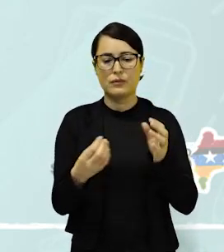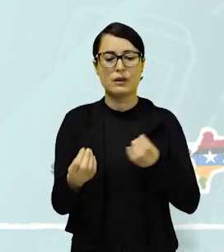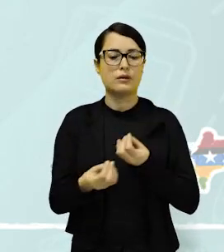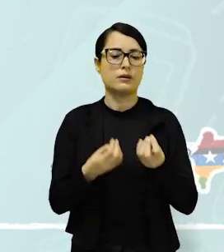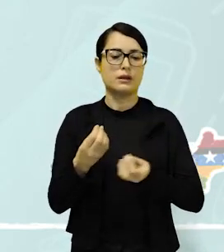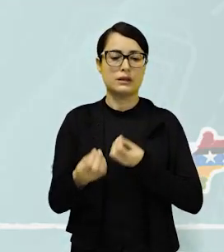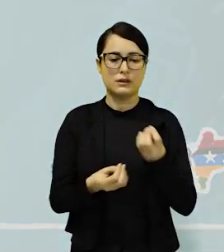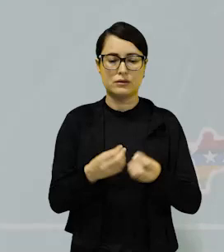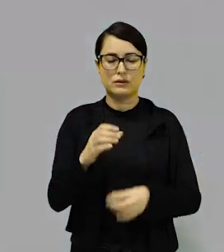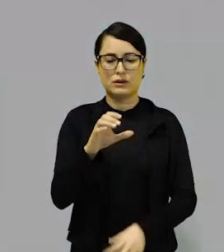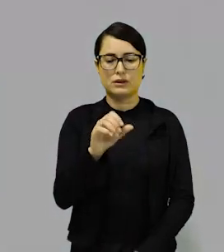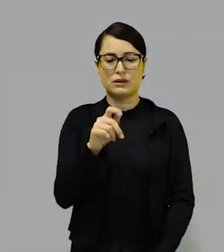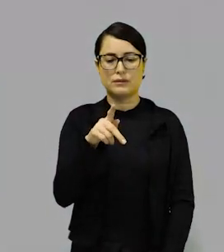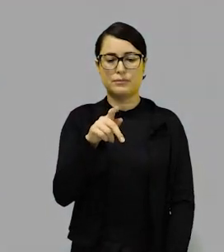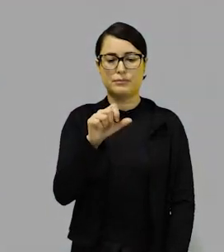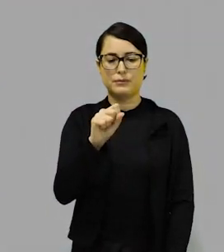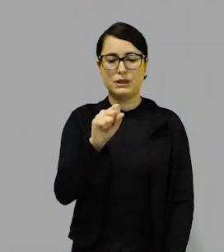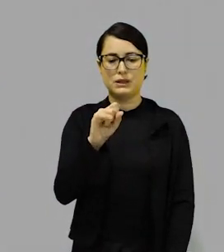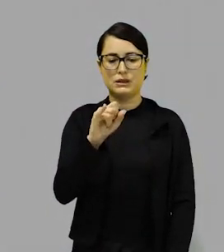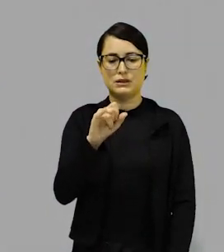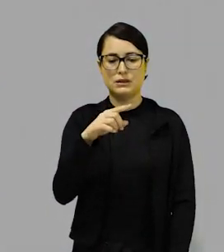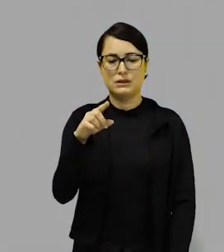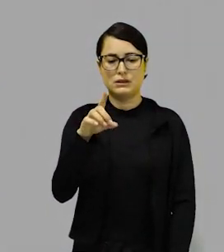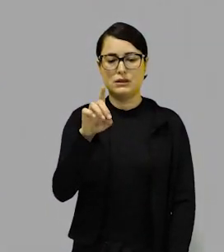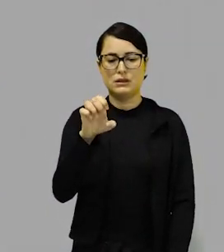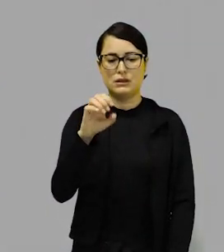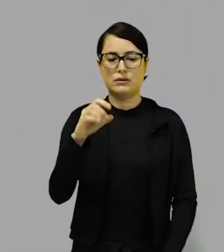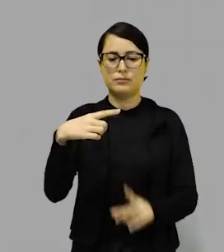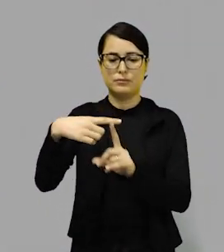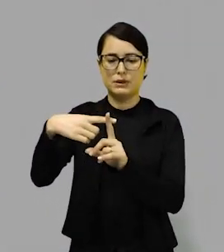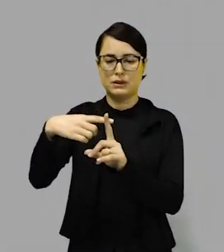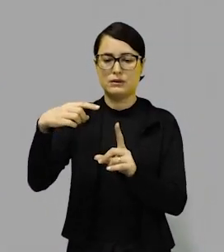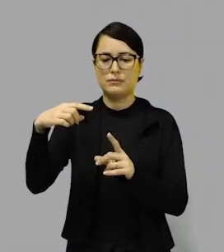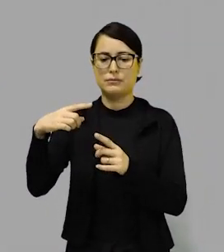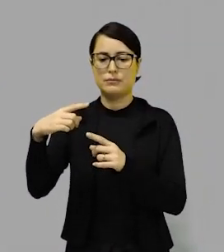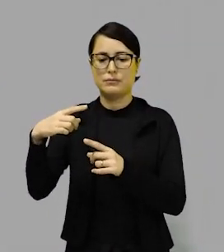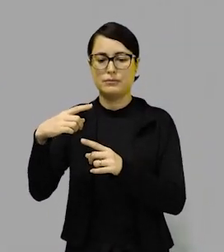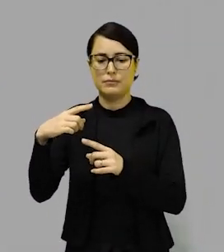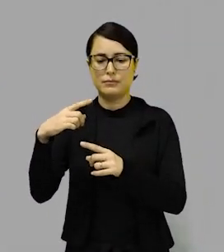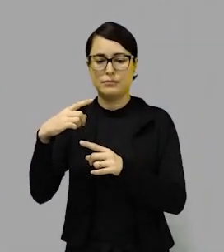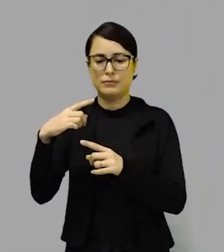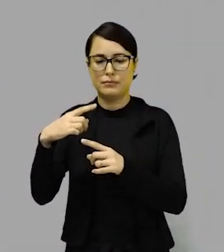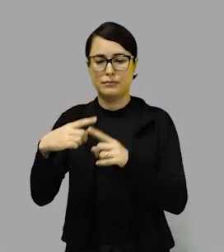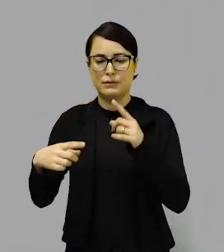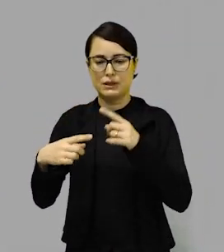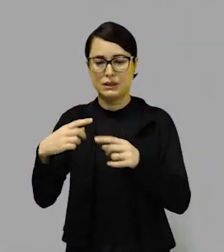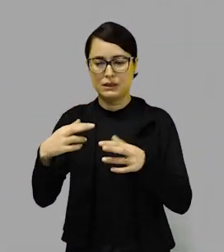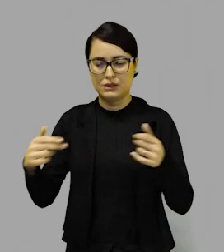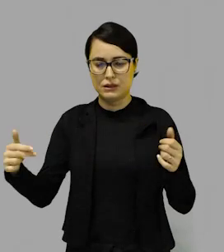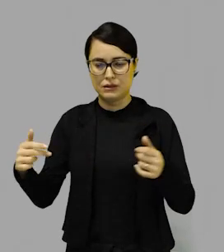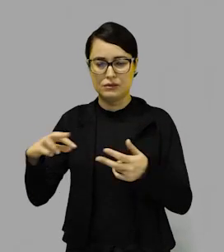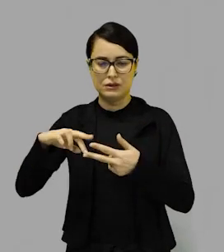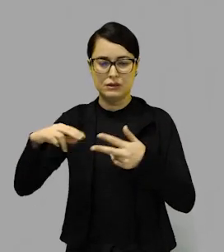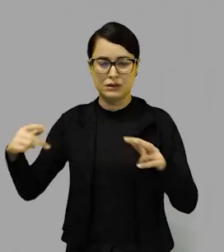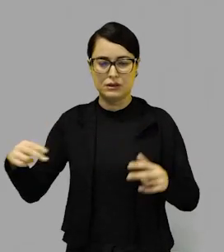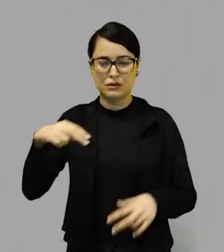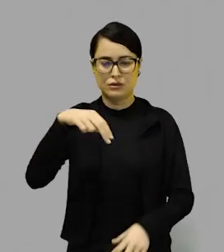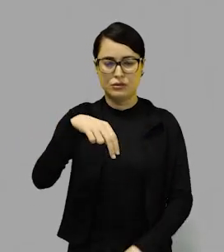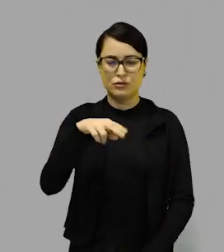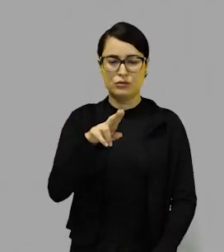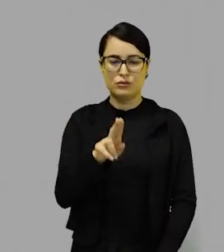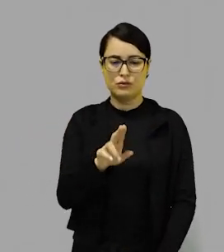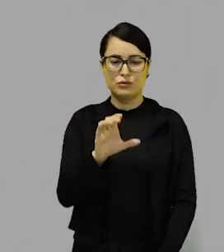só, o capsídeo mais o material proteico forma o que a gente chama de núcleo